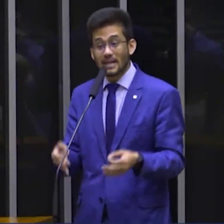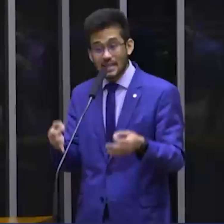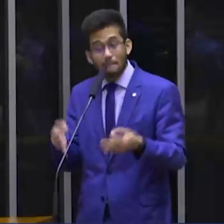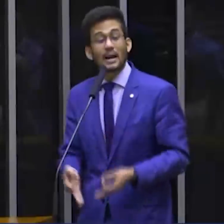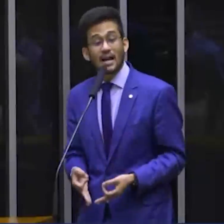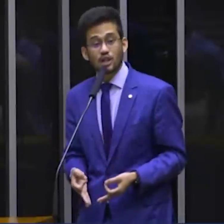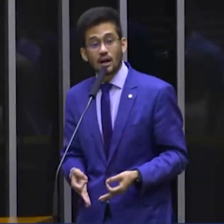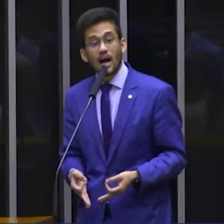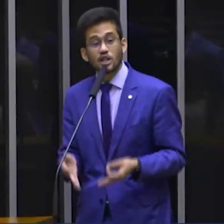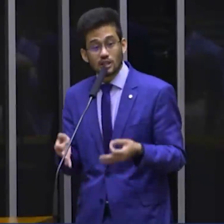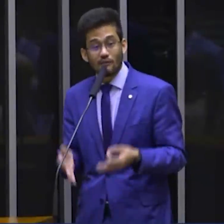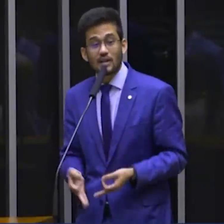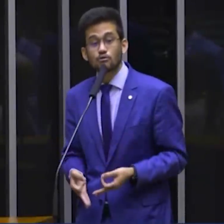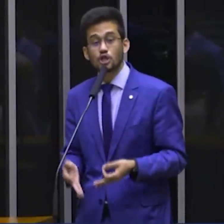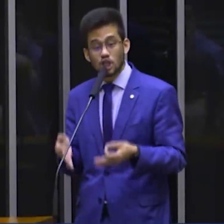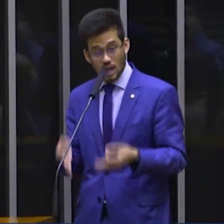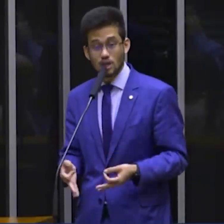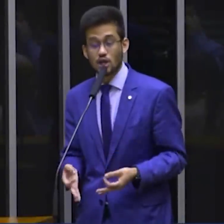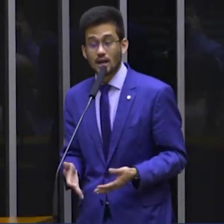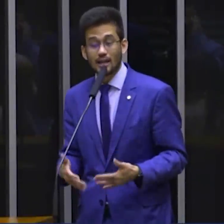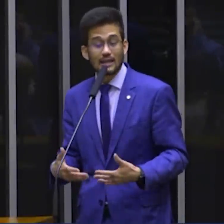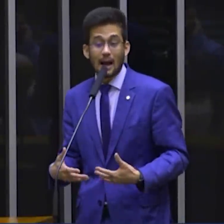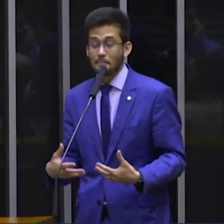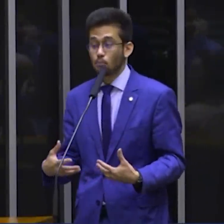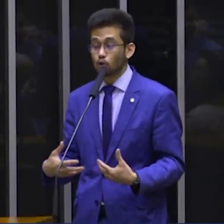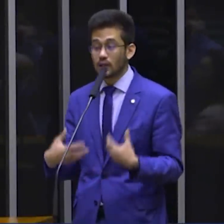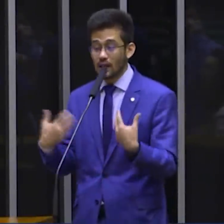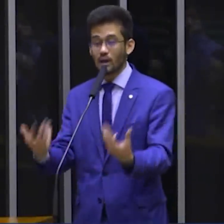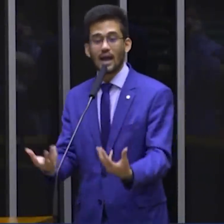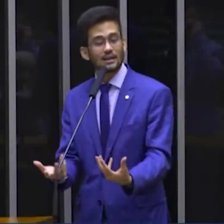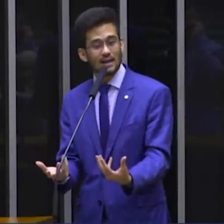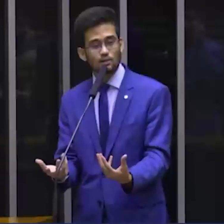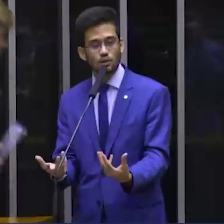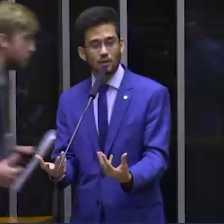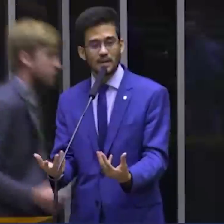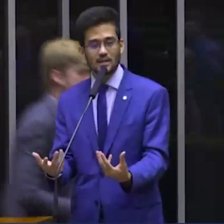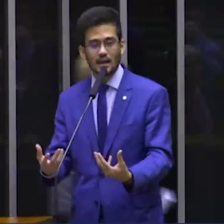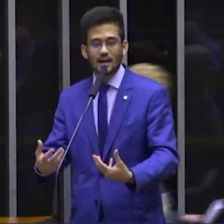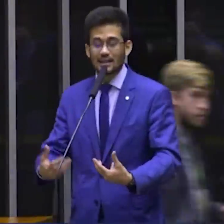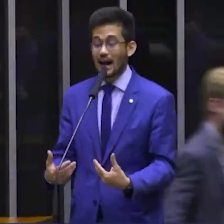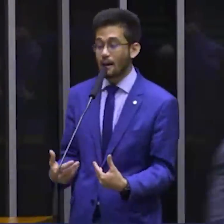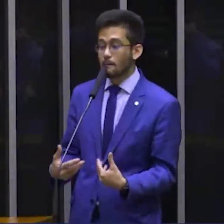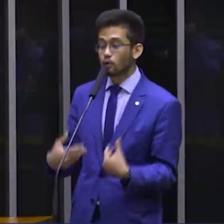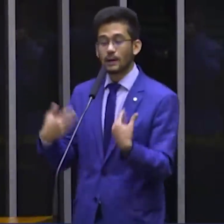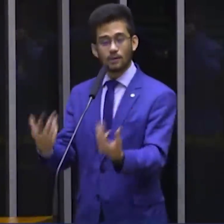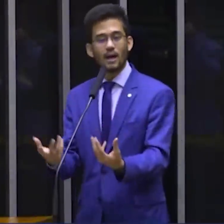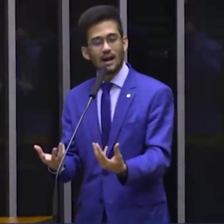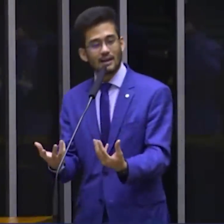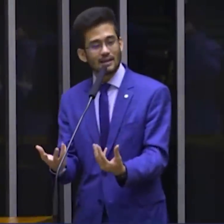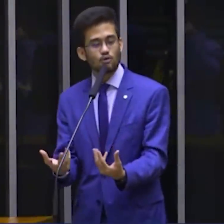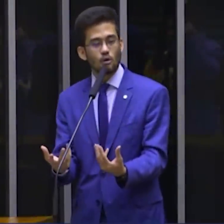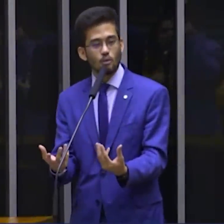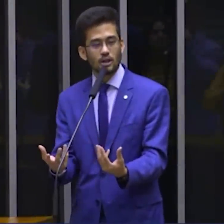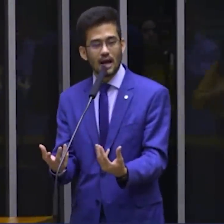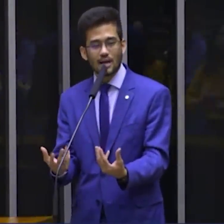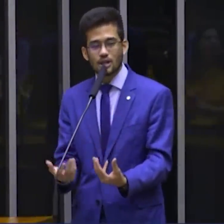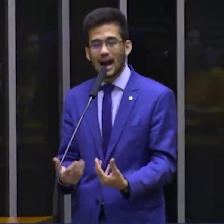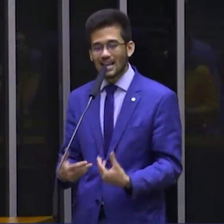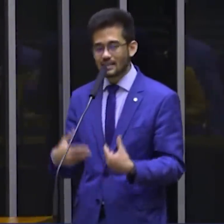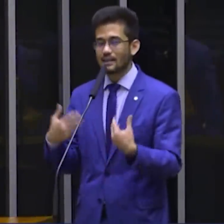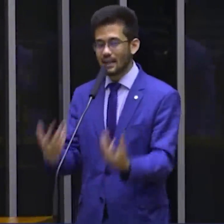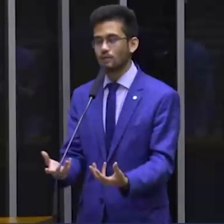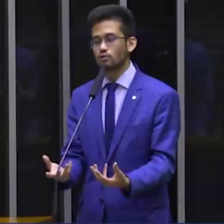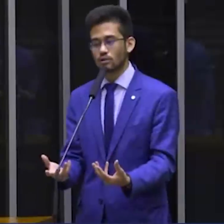mas na prática a gente está falando de gente que tá mudando a realidade das suas famílias que tá mudando a realidade da sua